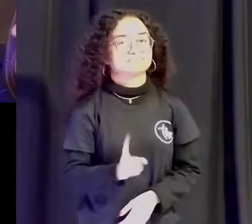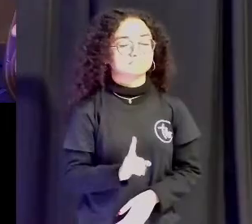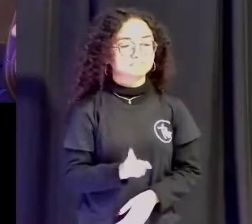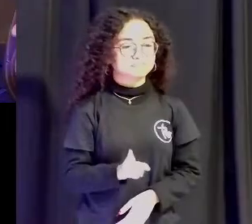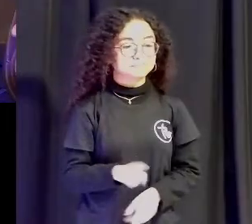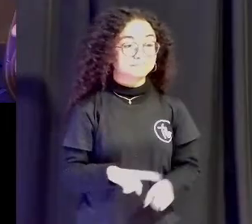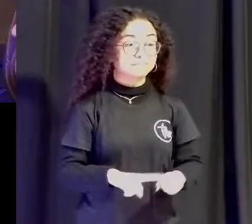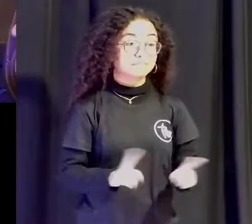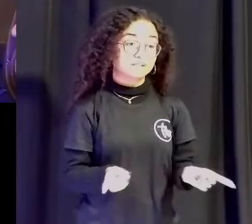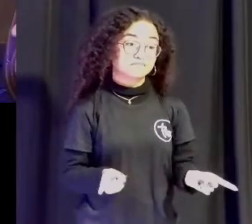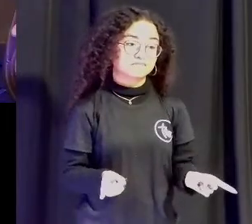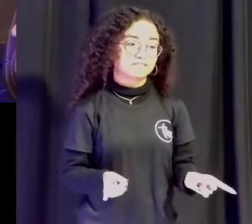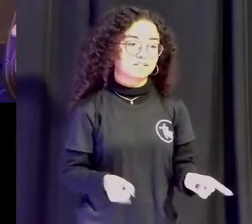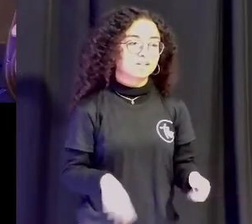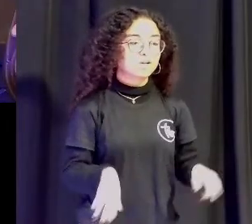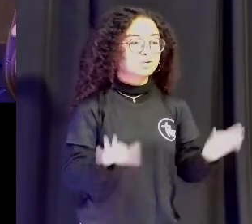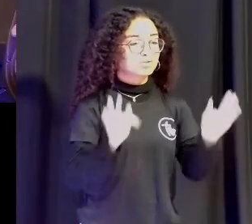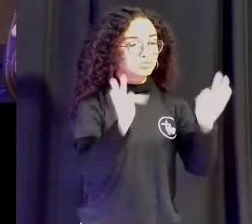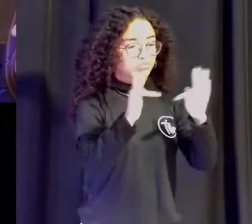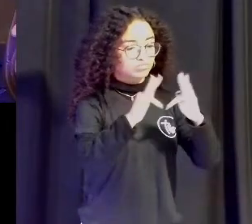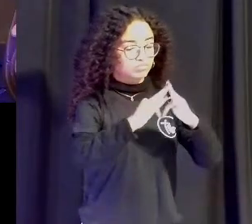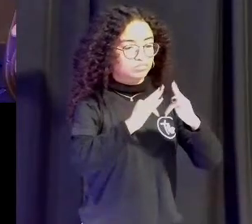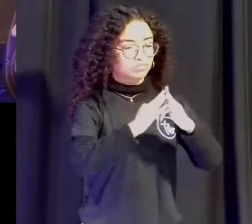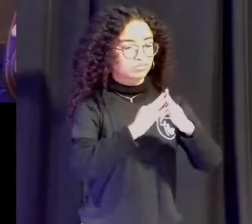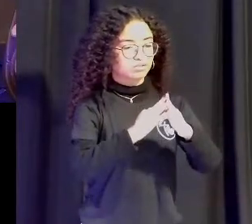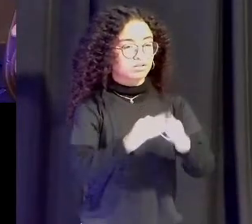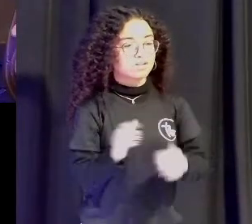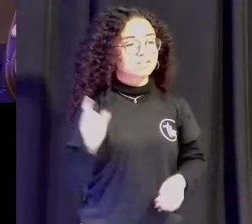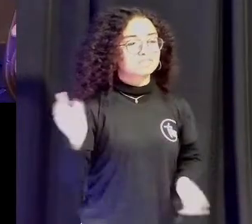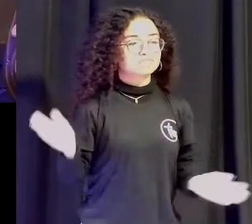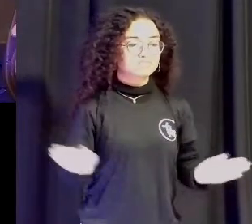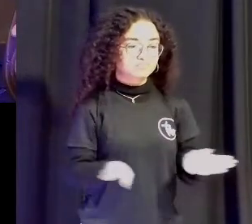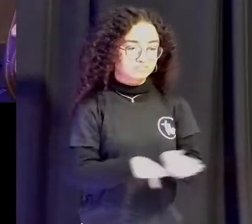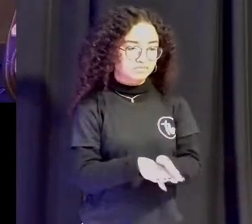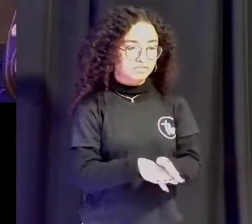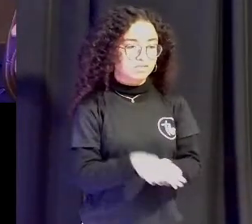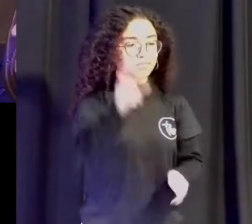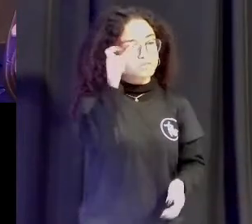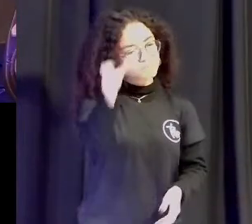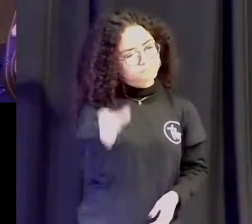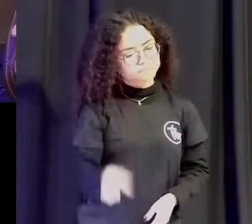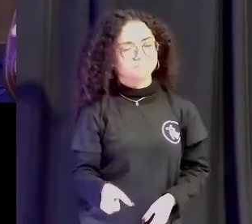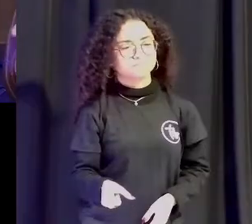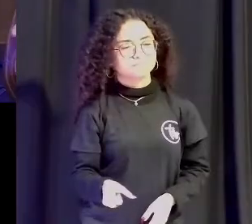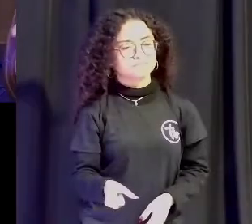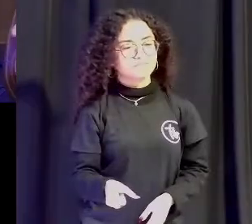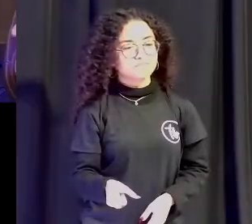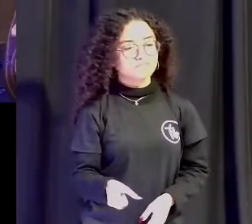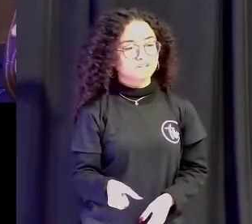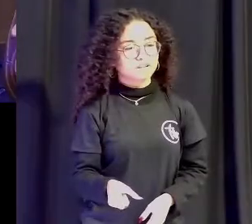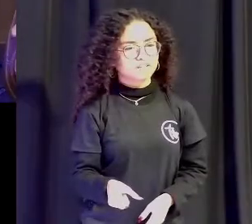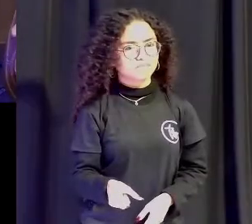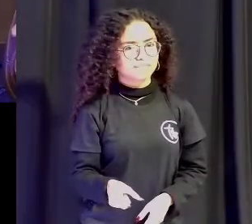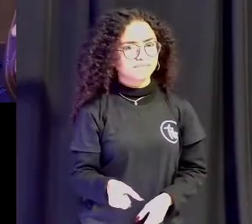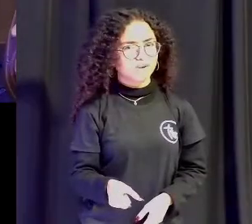templo, chegou uma pessoa, ele fora trazido,